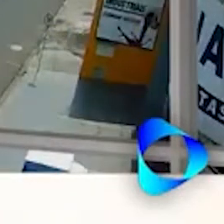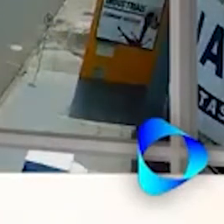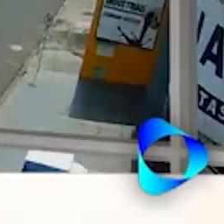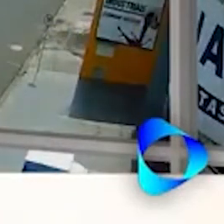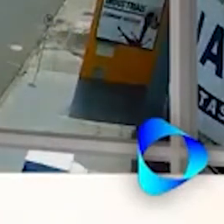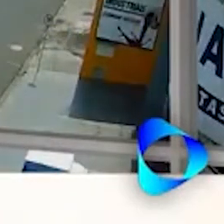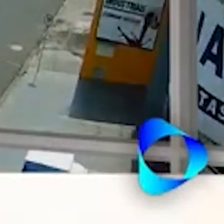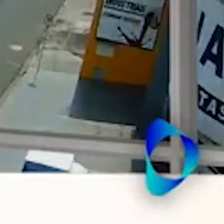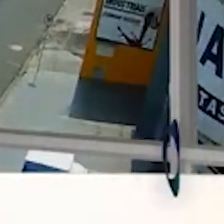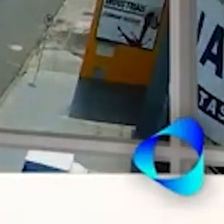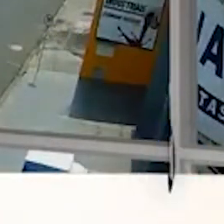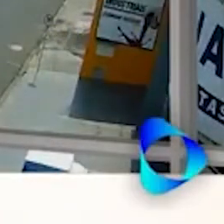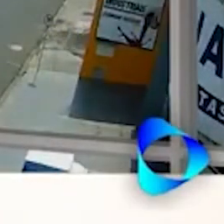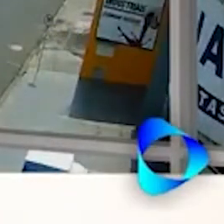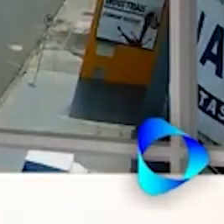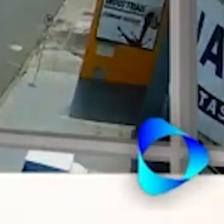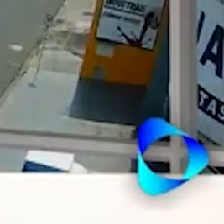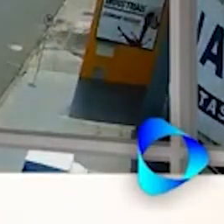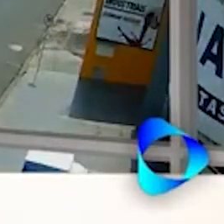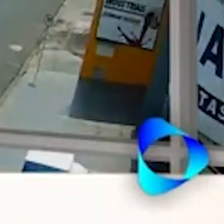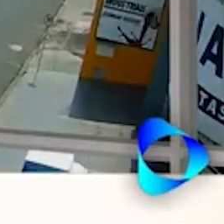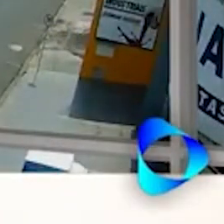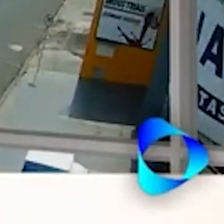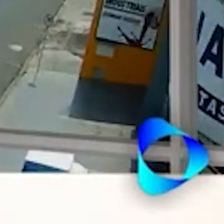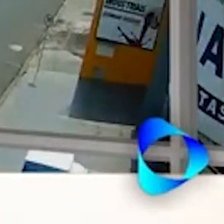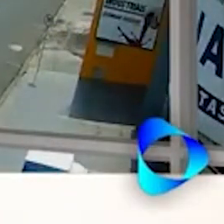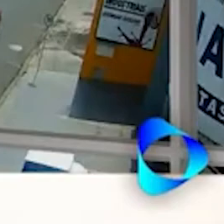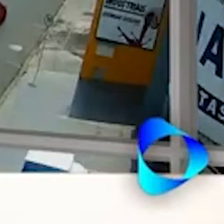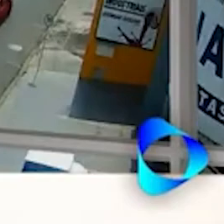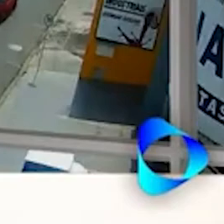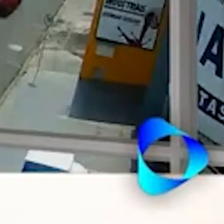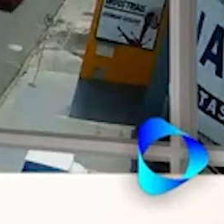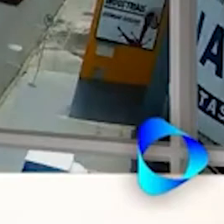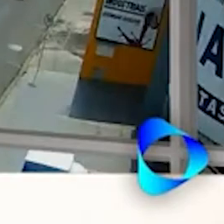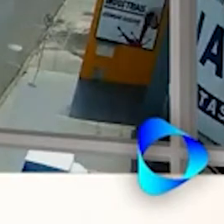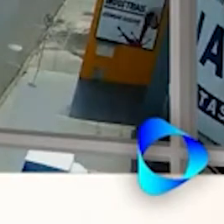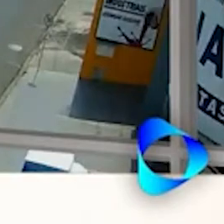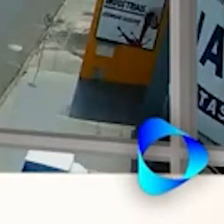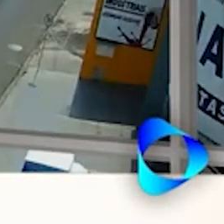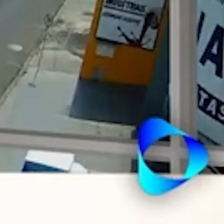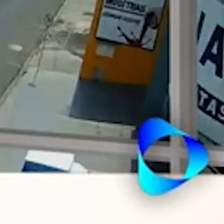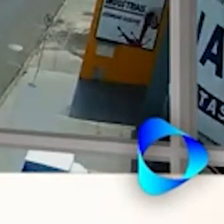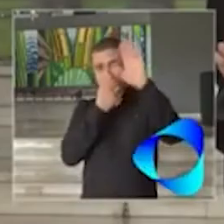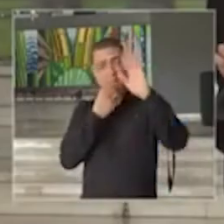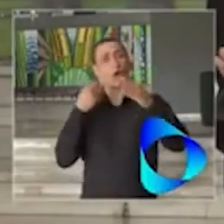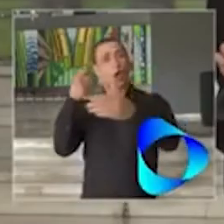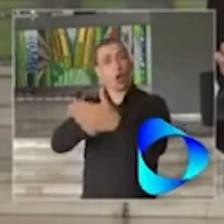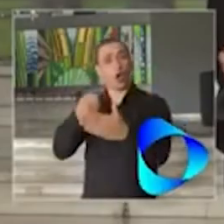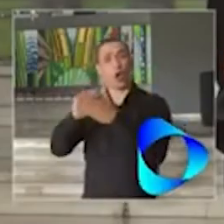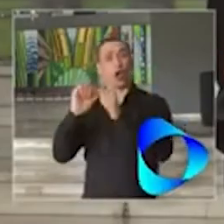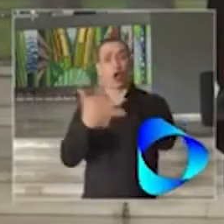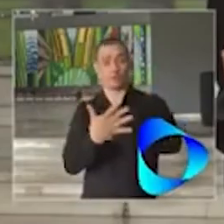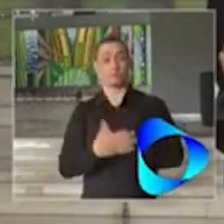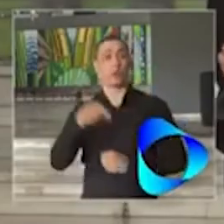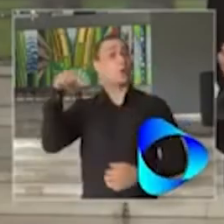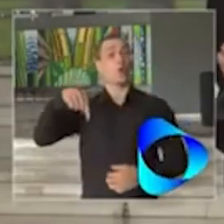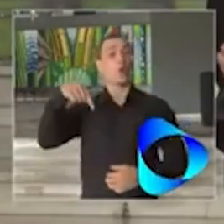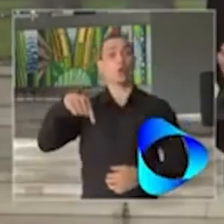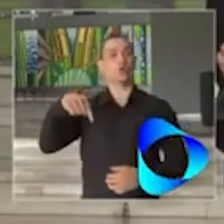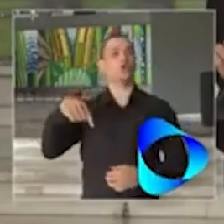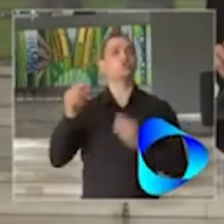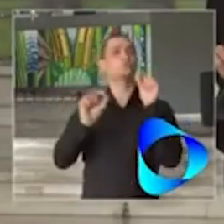quando anunciou as novas medidas, os novos horários aí para as cidades que estão na fase amarela. Na coletiva de hoje nós